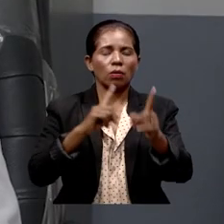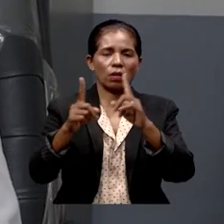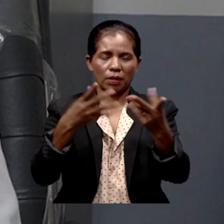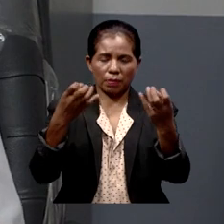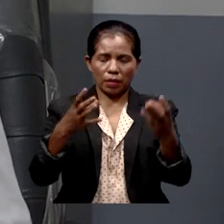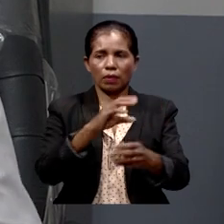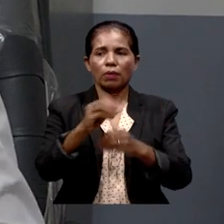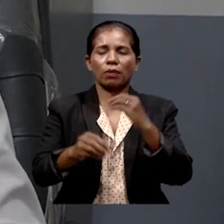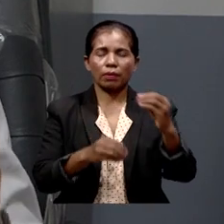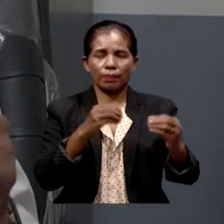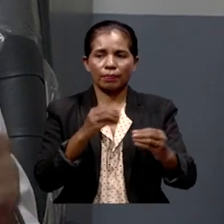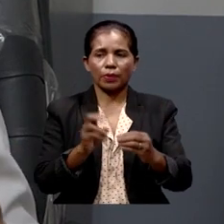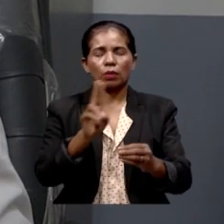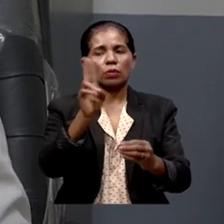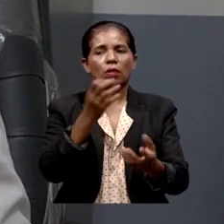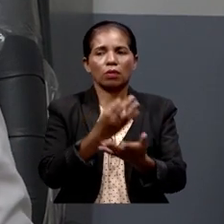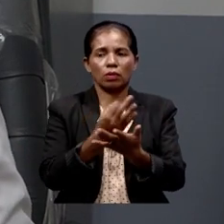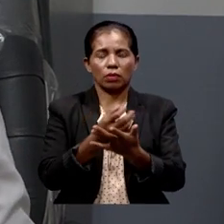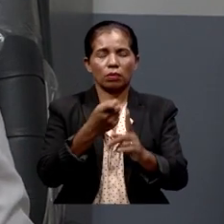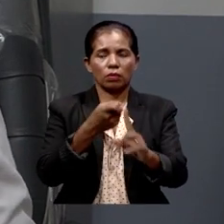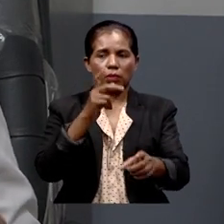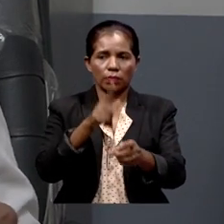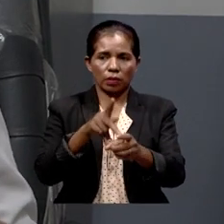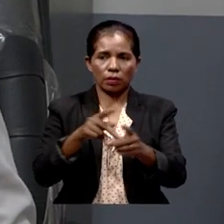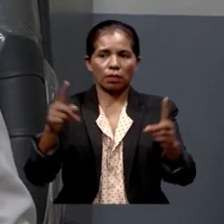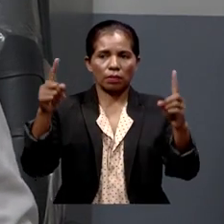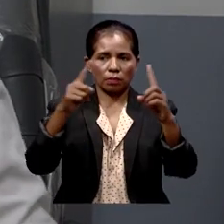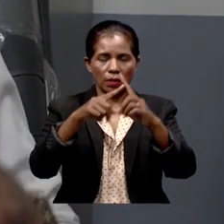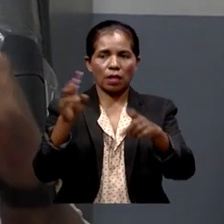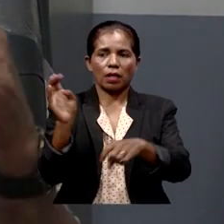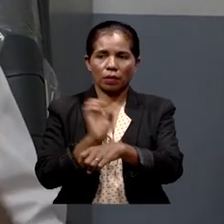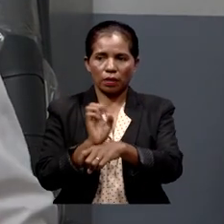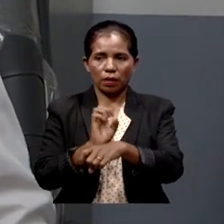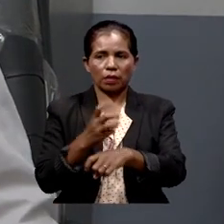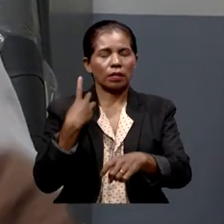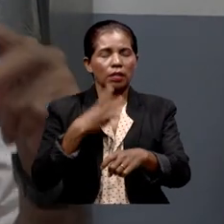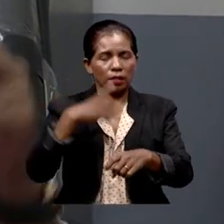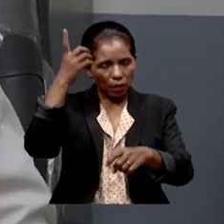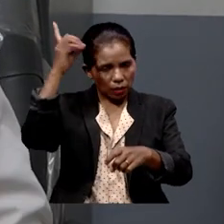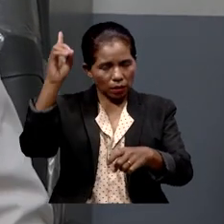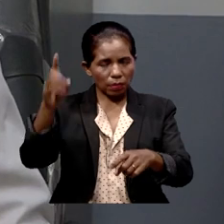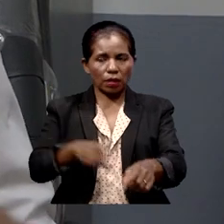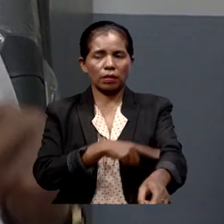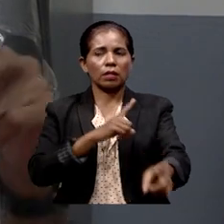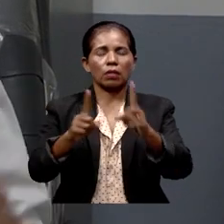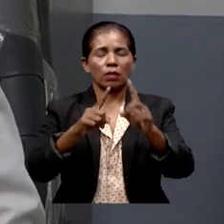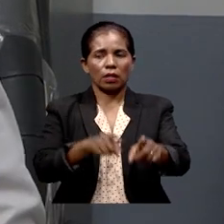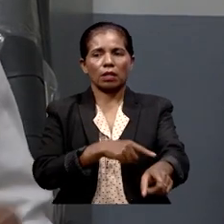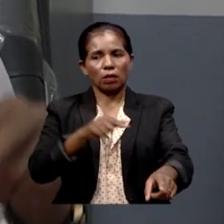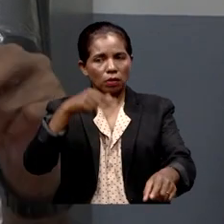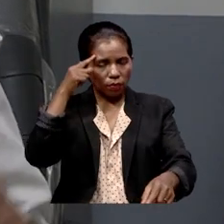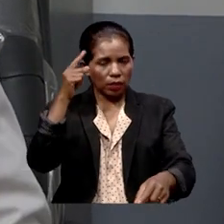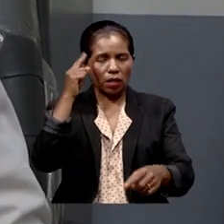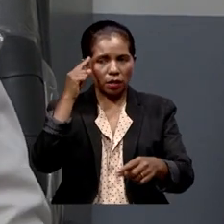ba usa orçamento se petrolífero ba atuba diversificação na economia ne be ki ta mehik leuro ne ta kualia ke leuro na governo mo sa